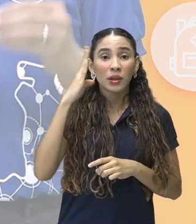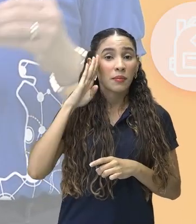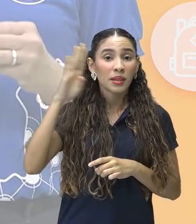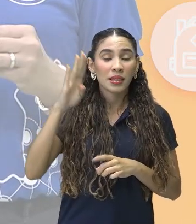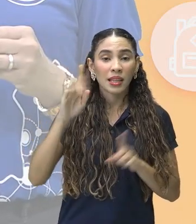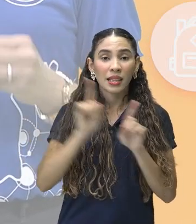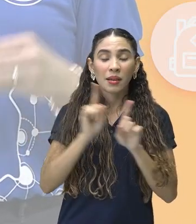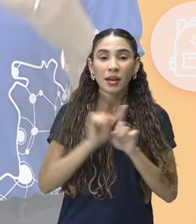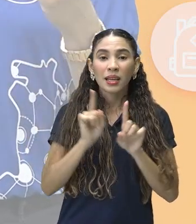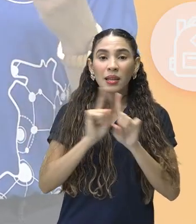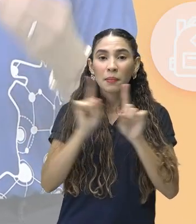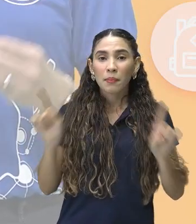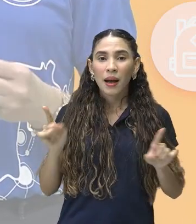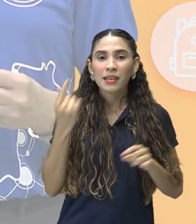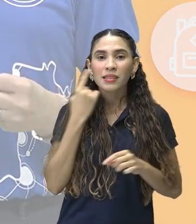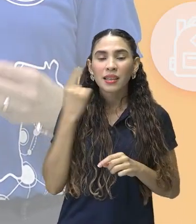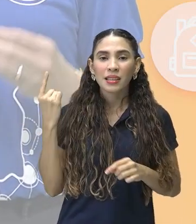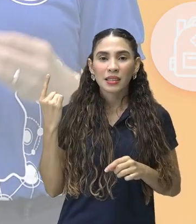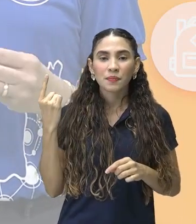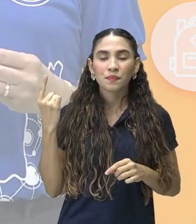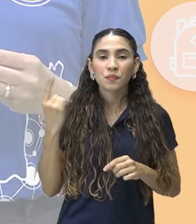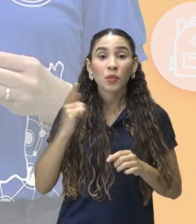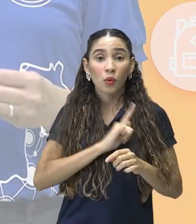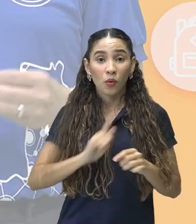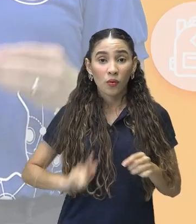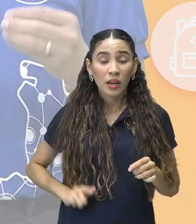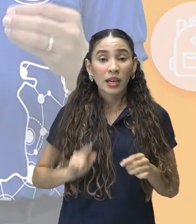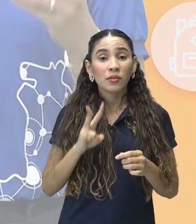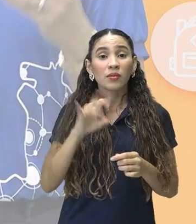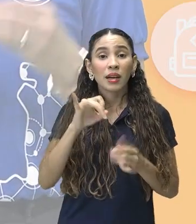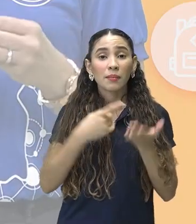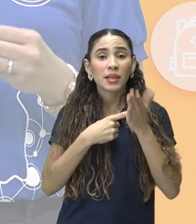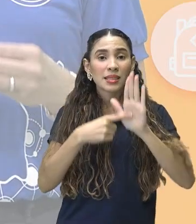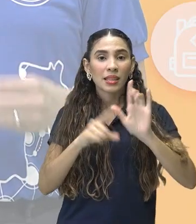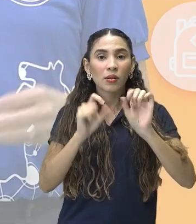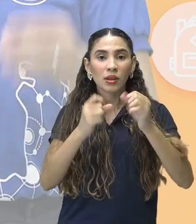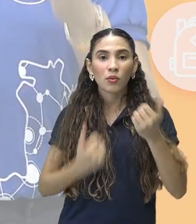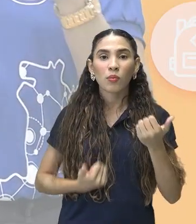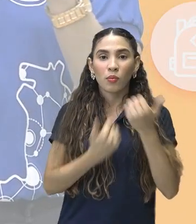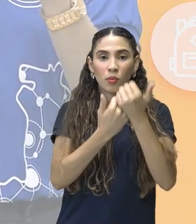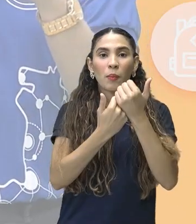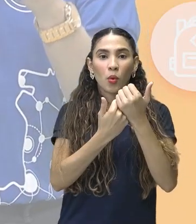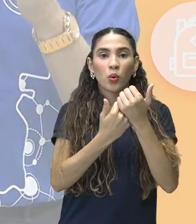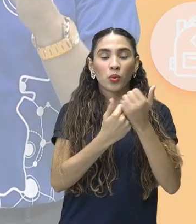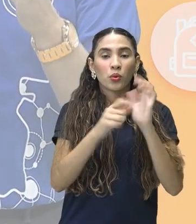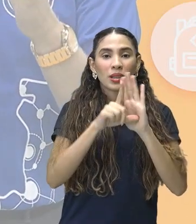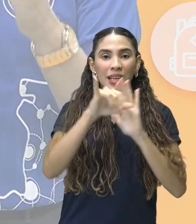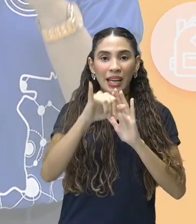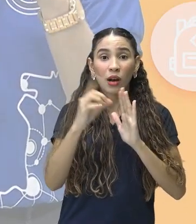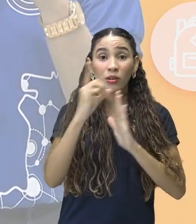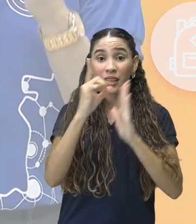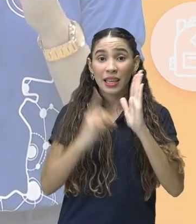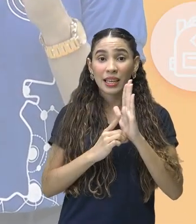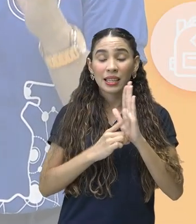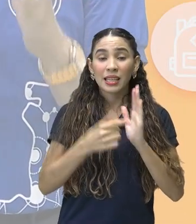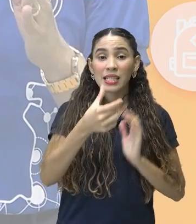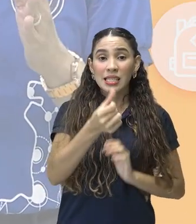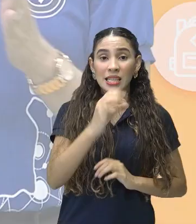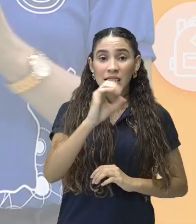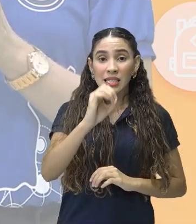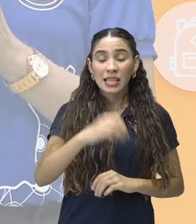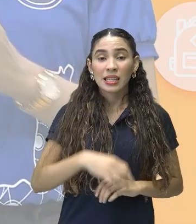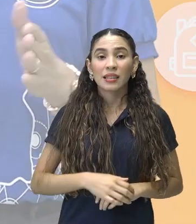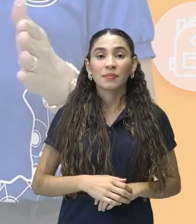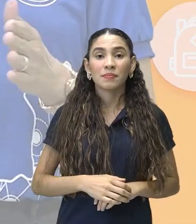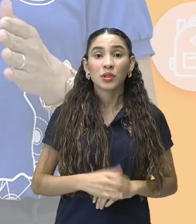civil-militar. Mas este governo trouxe, sim, um amparo legal aí nessa década de